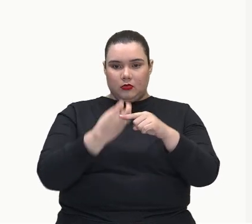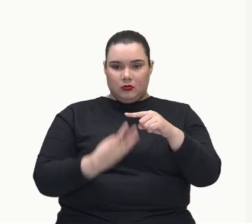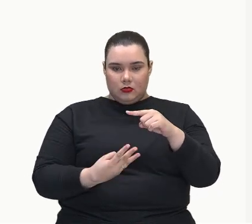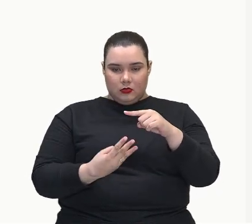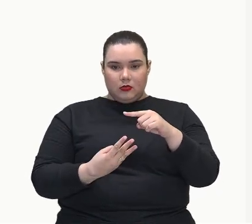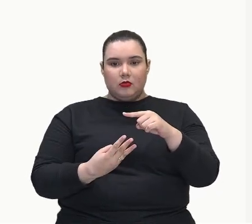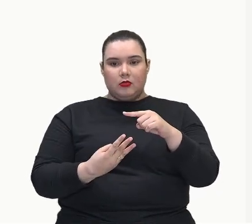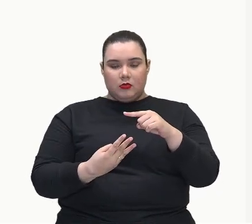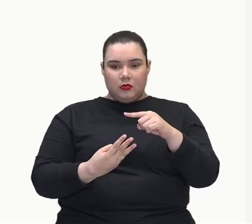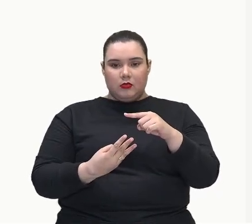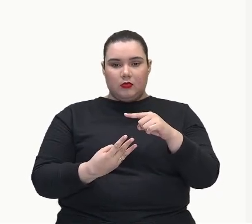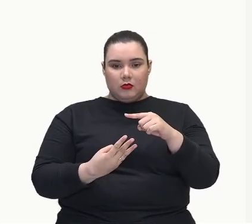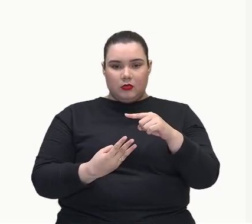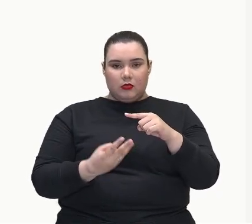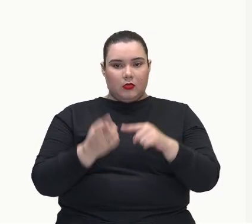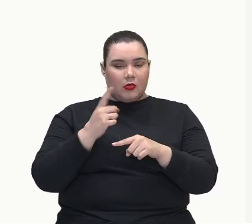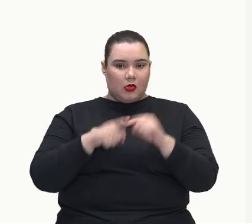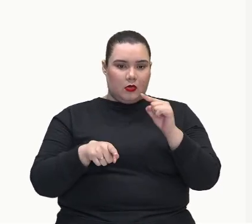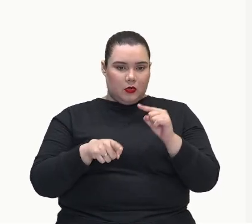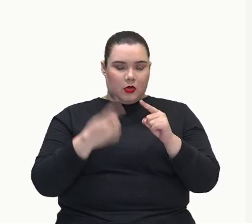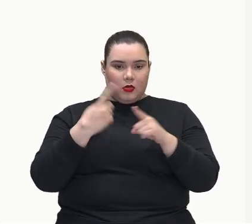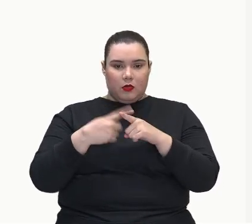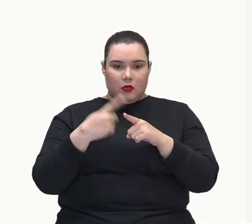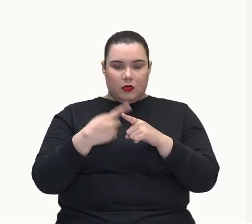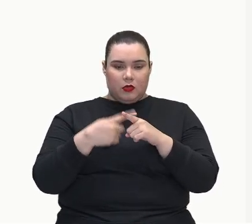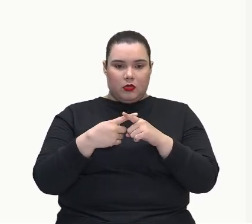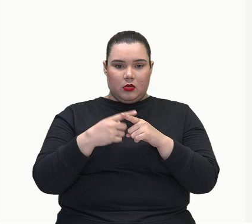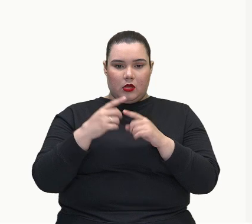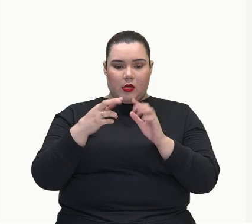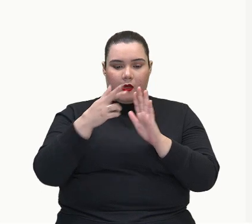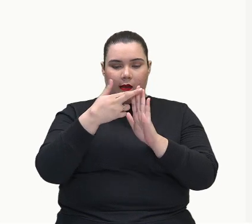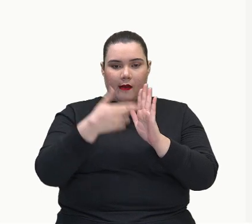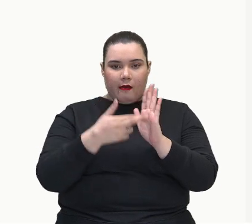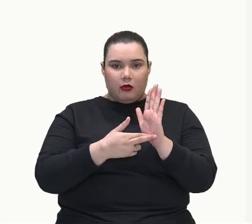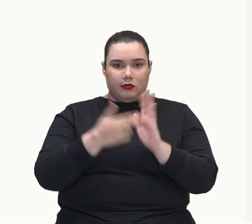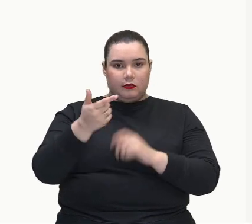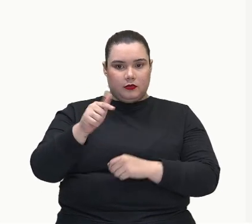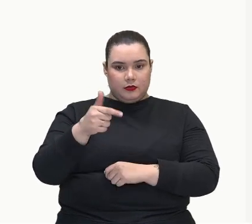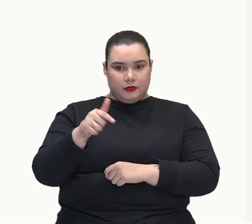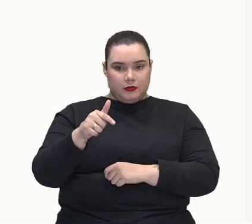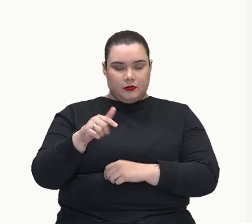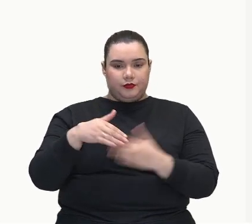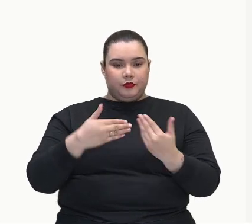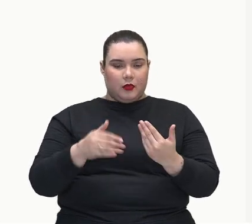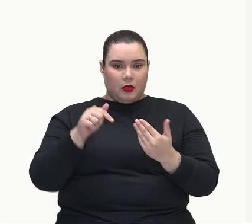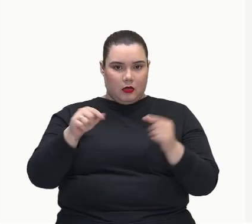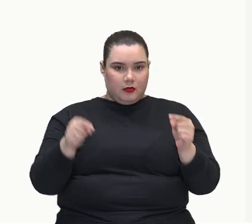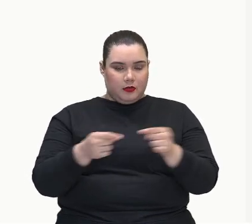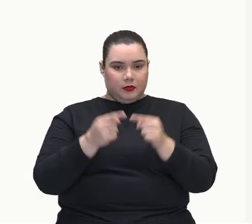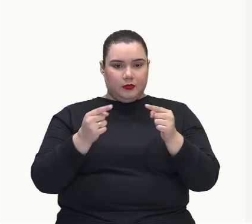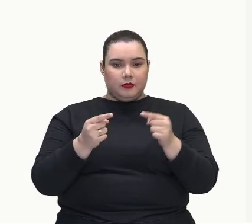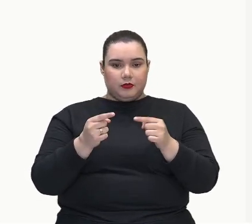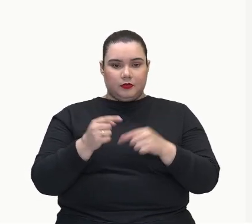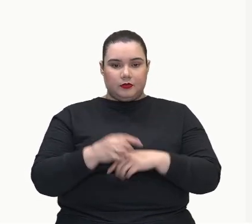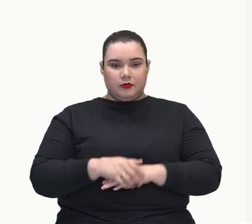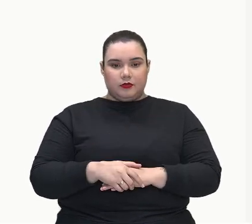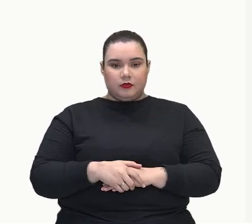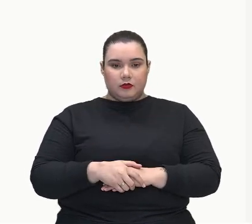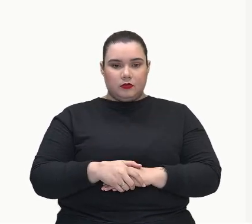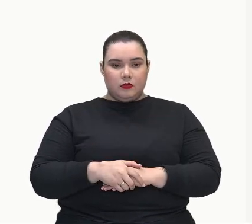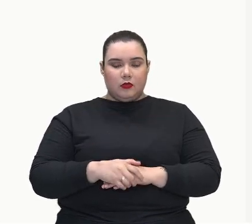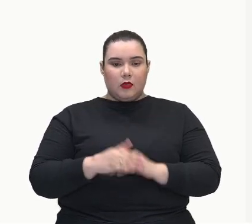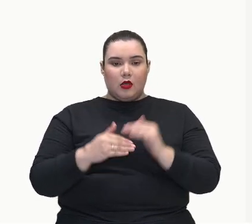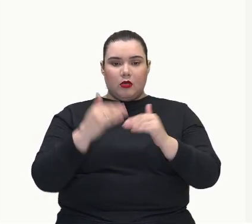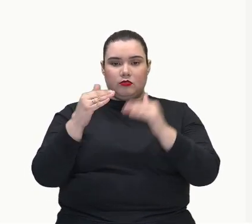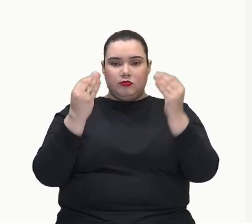3. Aí você não pode fazer essa relação porque você não está seguindo uma ordem. Então, a gente faz desse jeito aqui. Aí, desenvolvendo, o